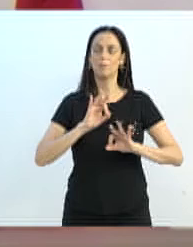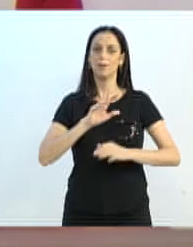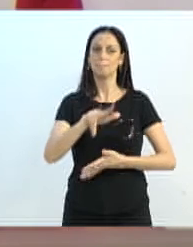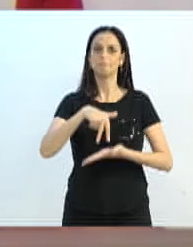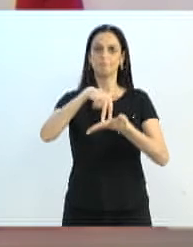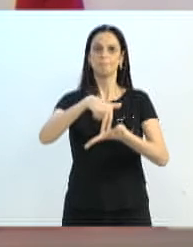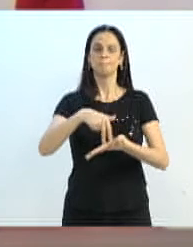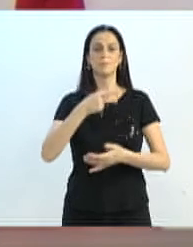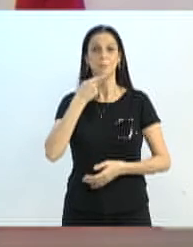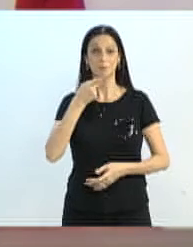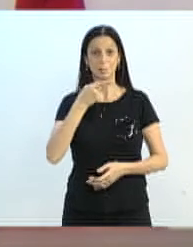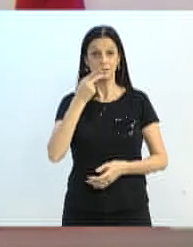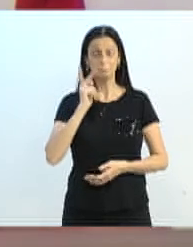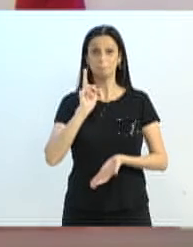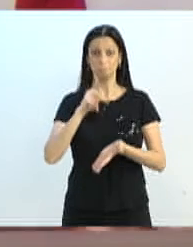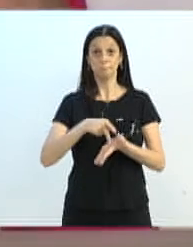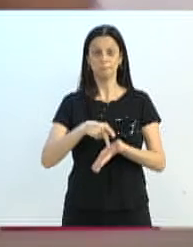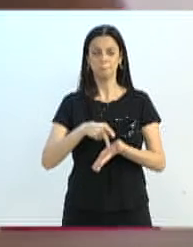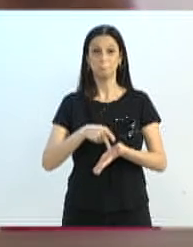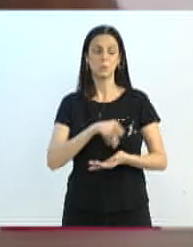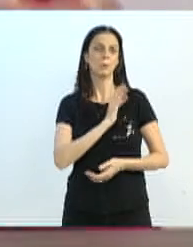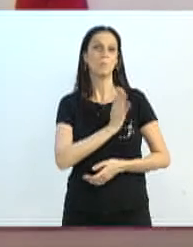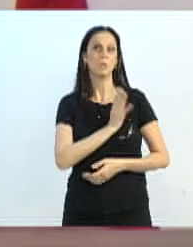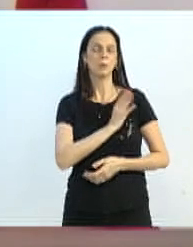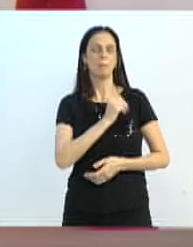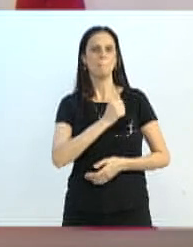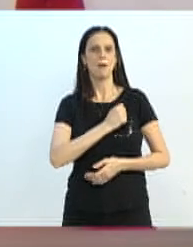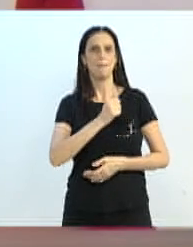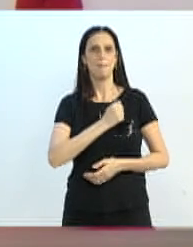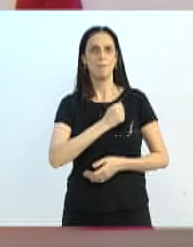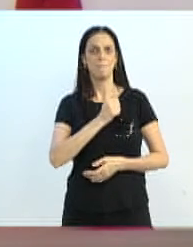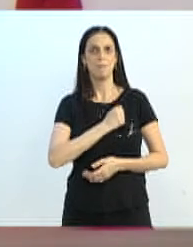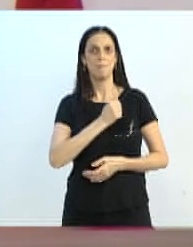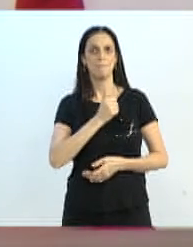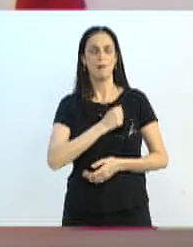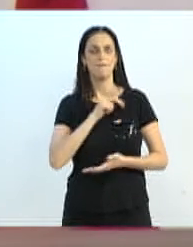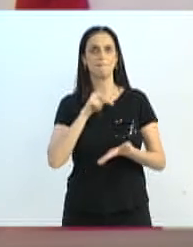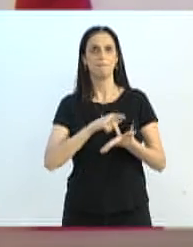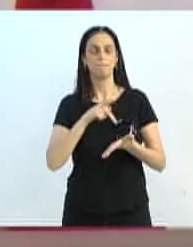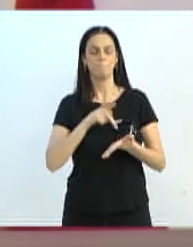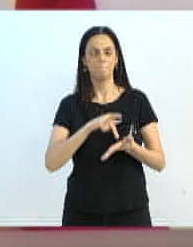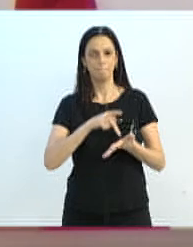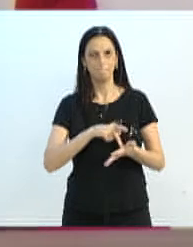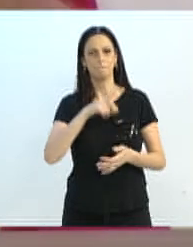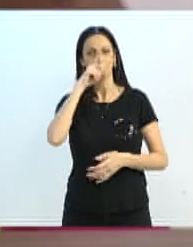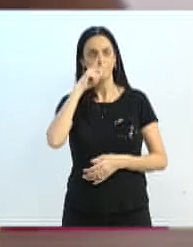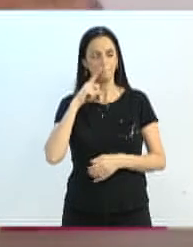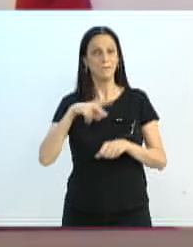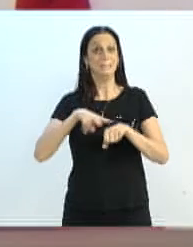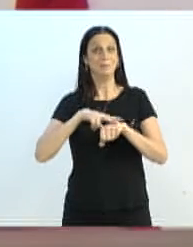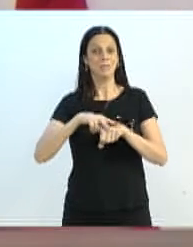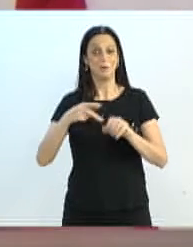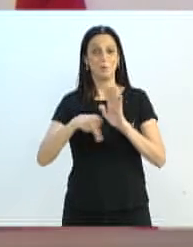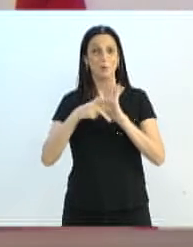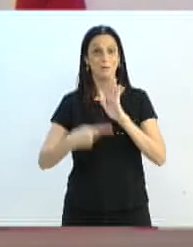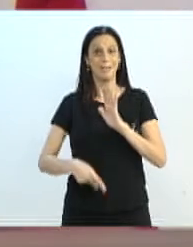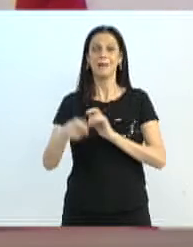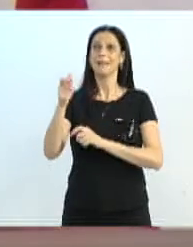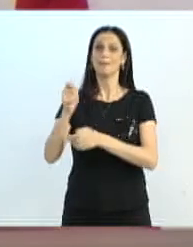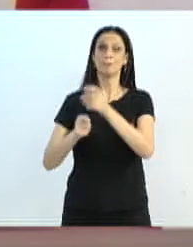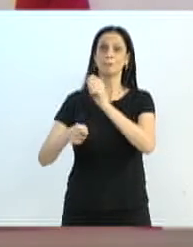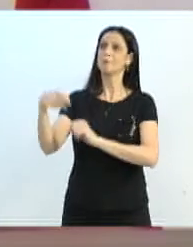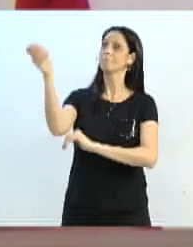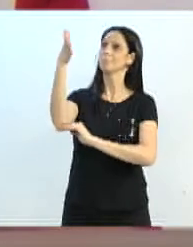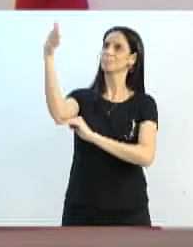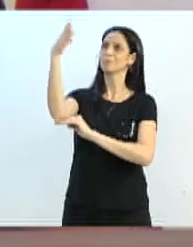hoje, realmente com meu coração pulsando o verdadeiro verde e amarelo da nação, pulsando o verdadeiro sentimento